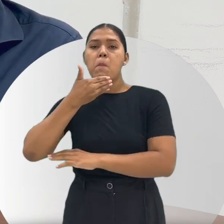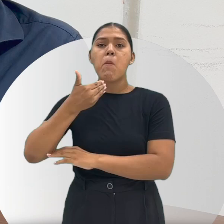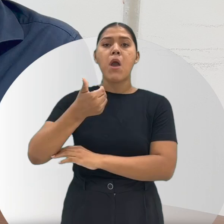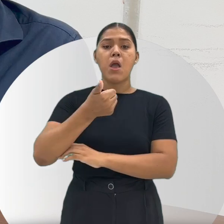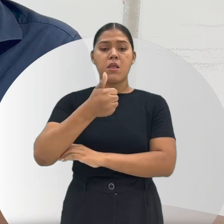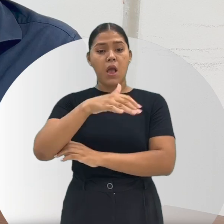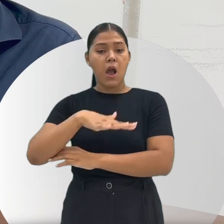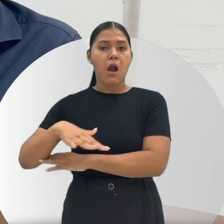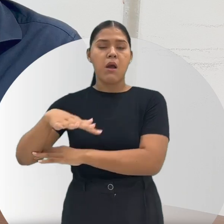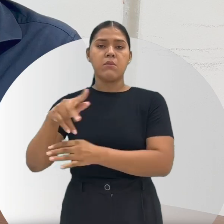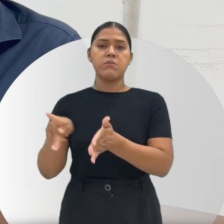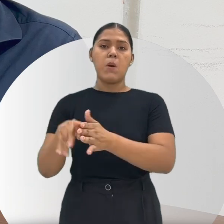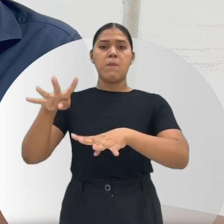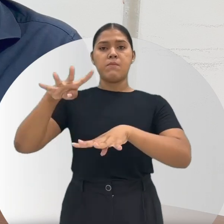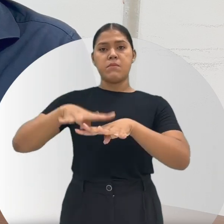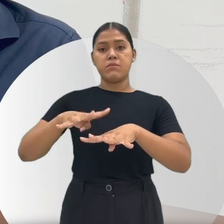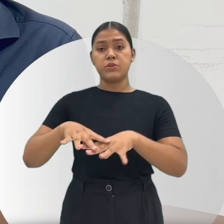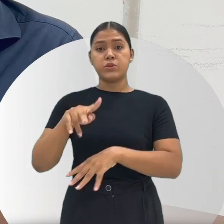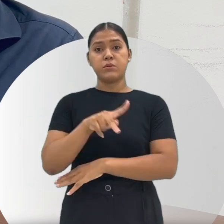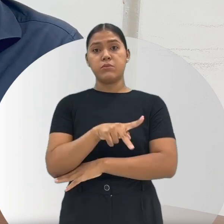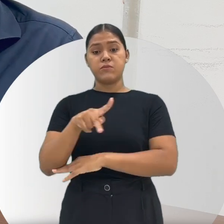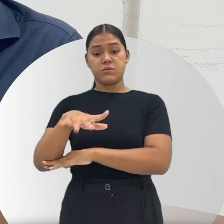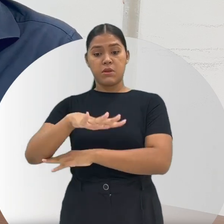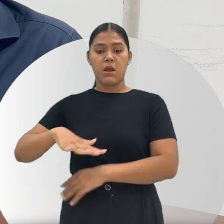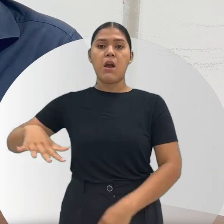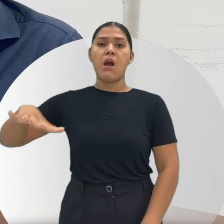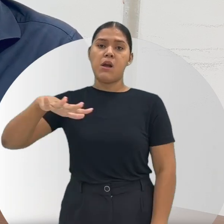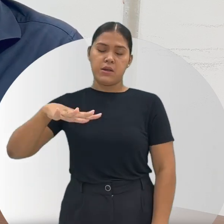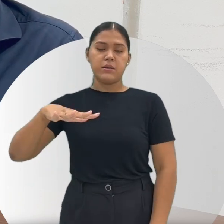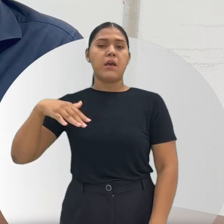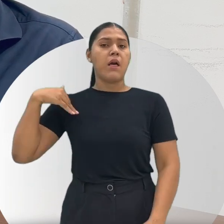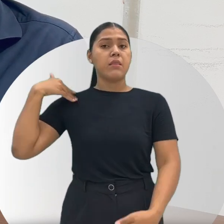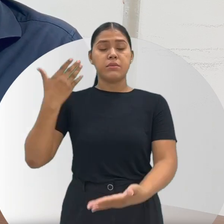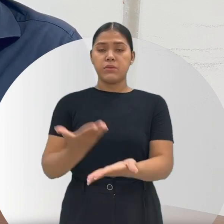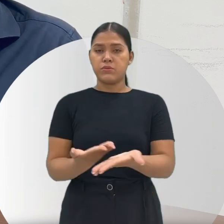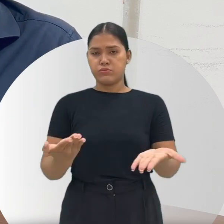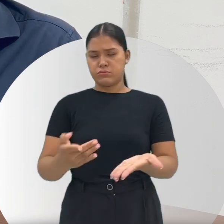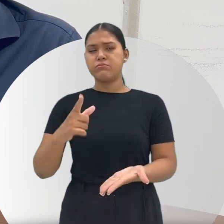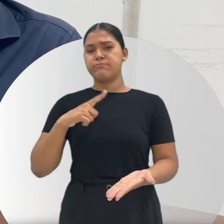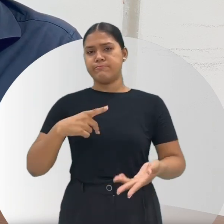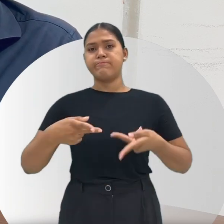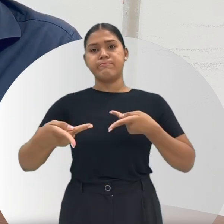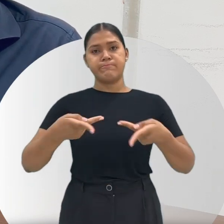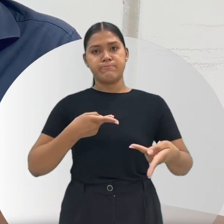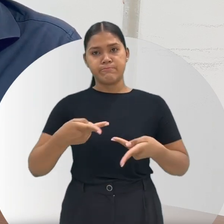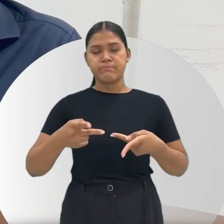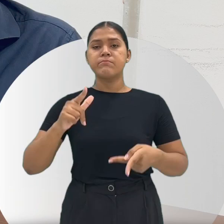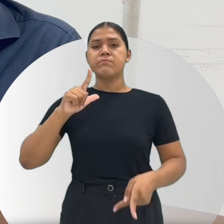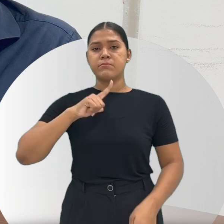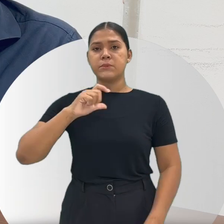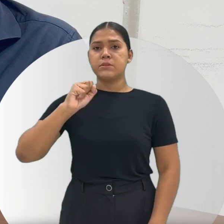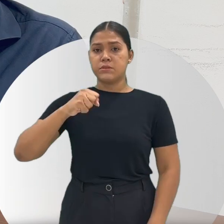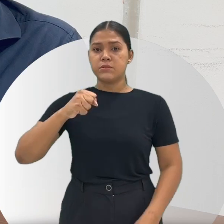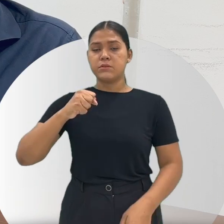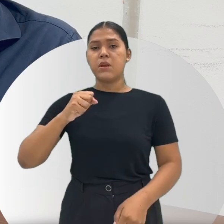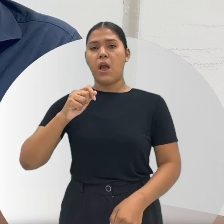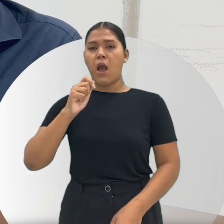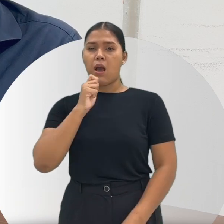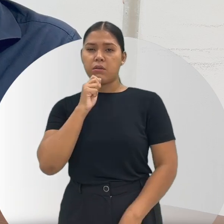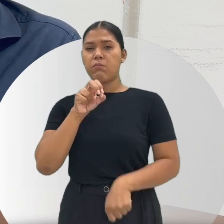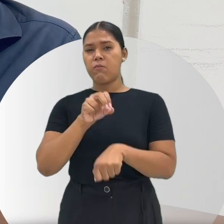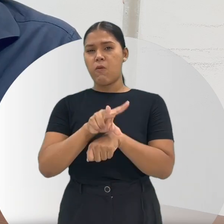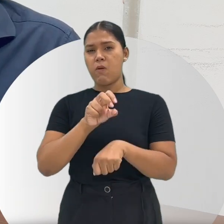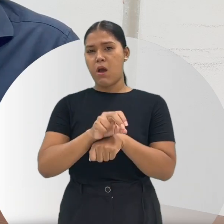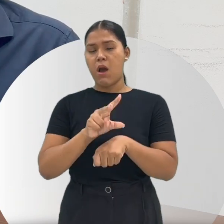qualificação em matemática para os professores e foi extraordinário, né? Até hoje ele continua ofertando uma quantidade considerável de vagas e